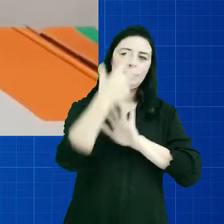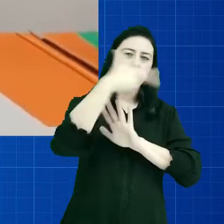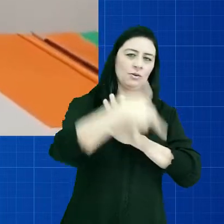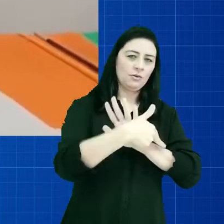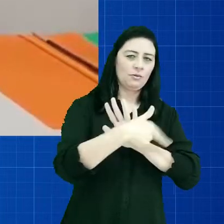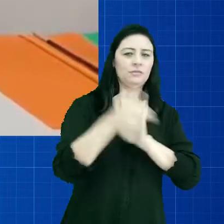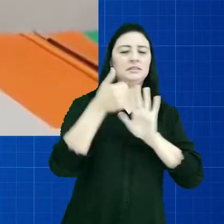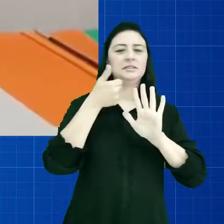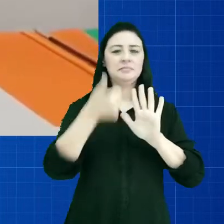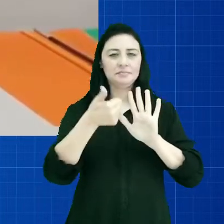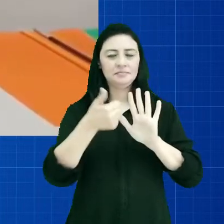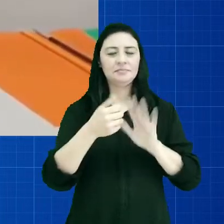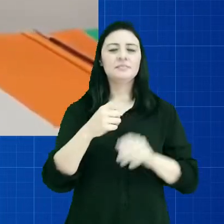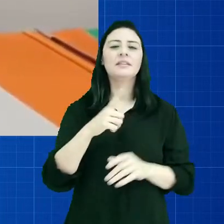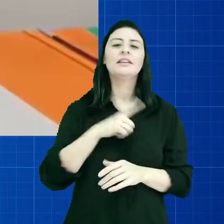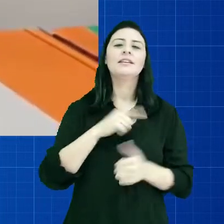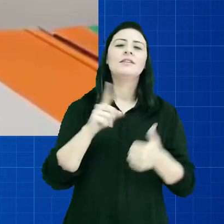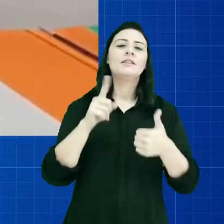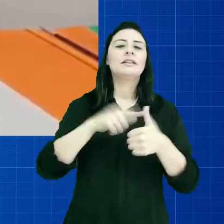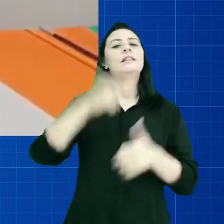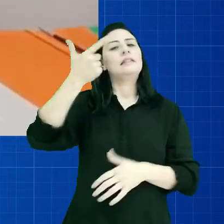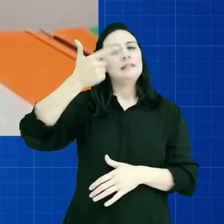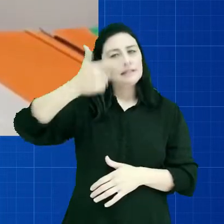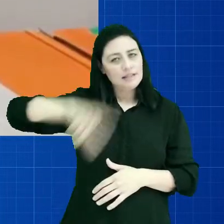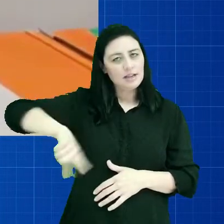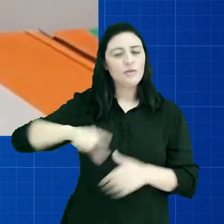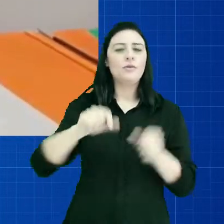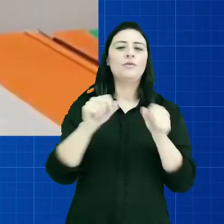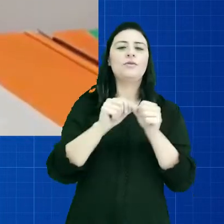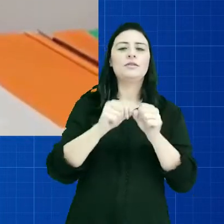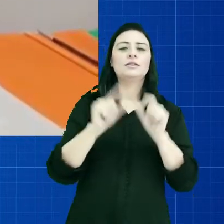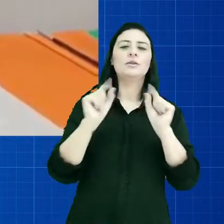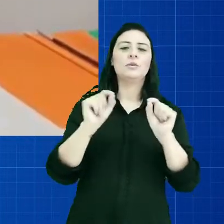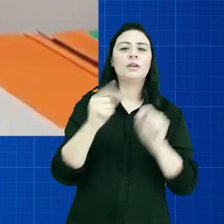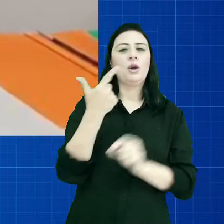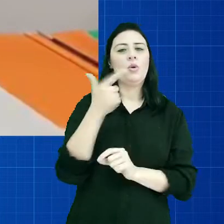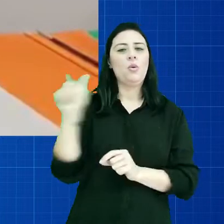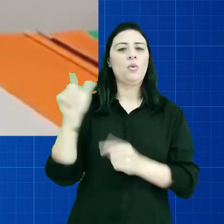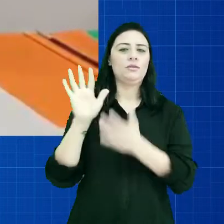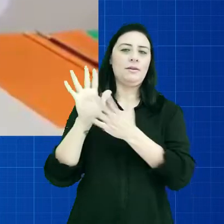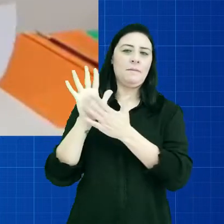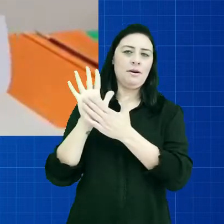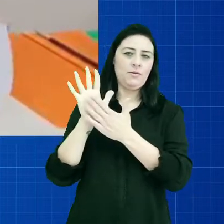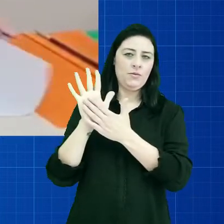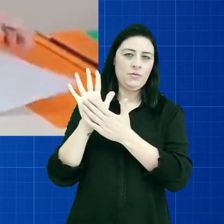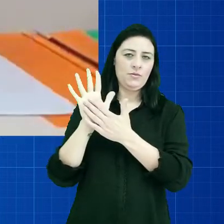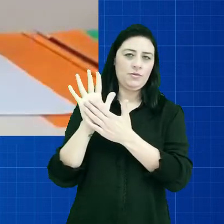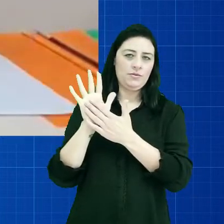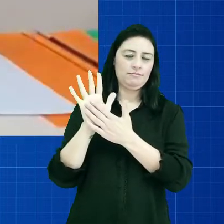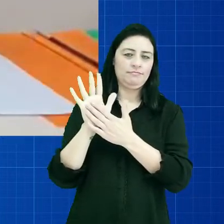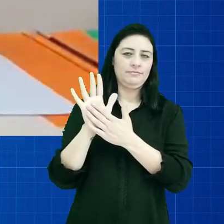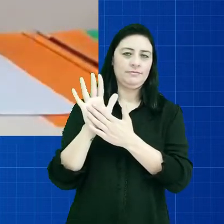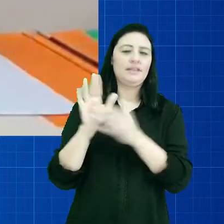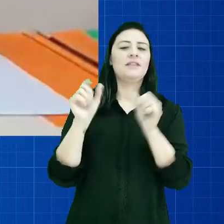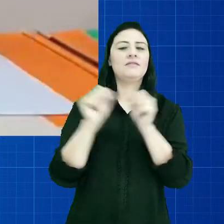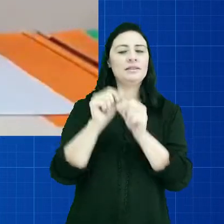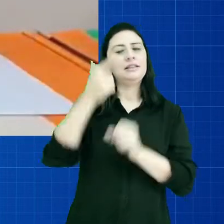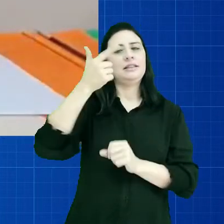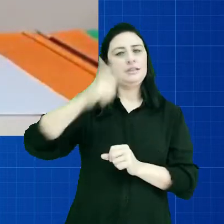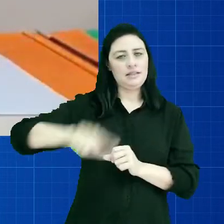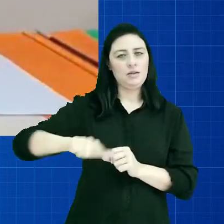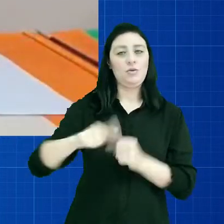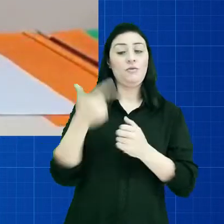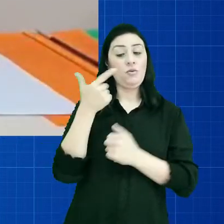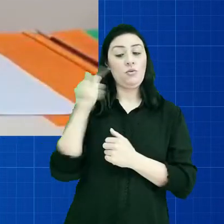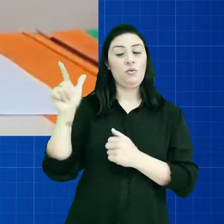essa parte aqui, tá bom? Aí eu vou fazer a mesma coisa utilizando a minha outra mão, tá? Vou fazer o